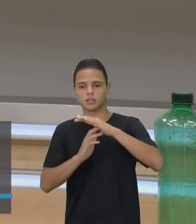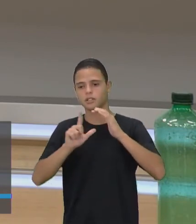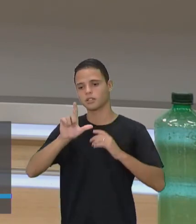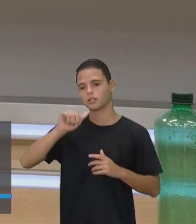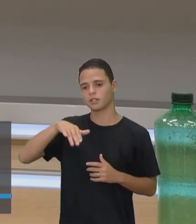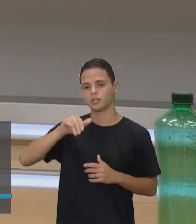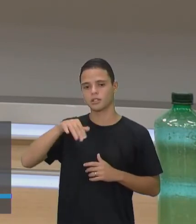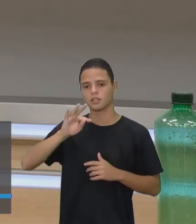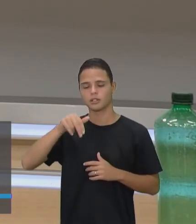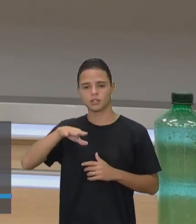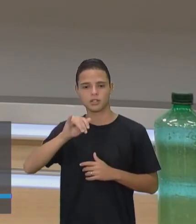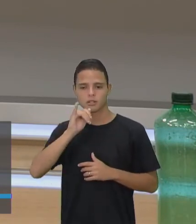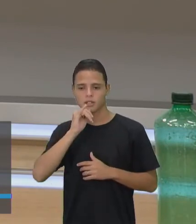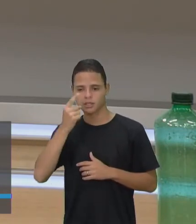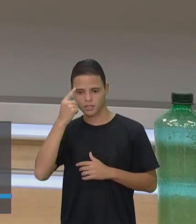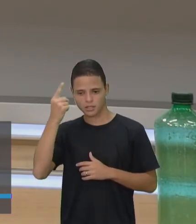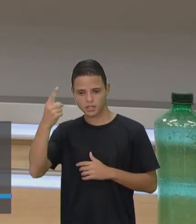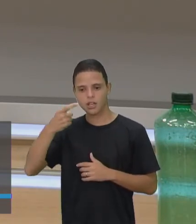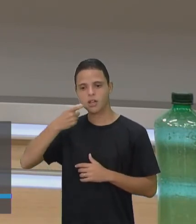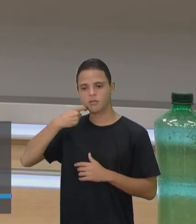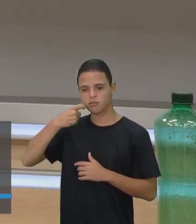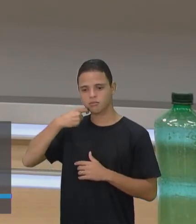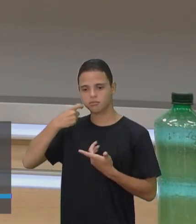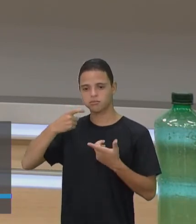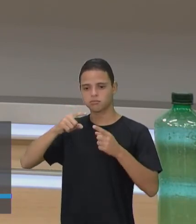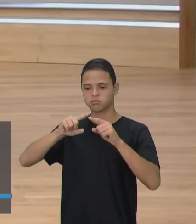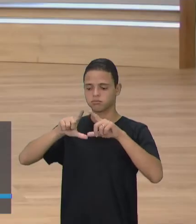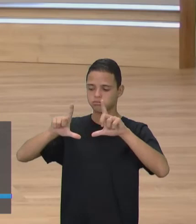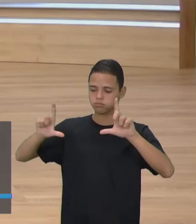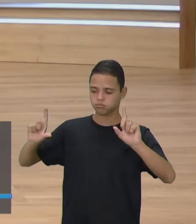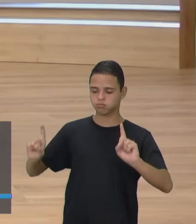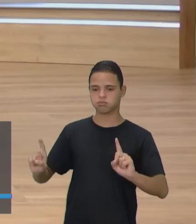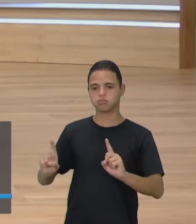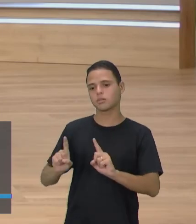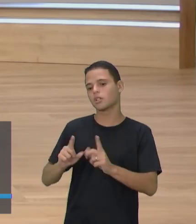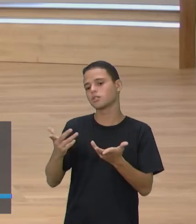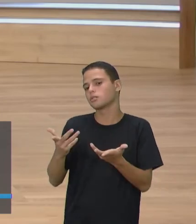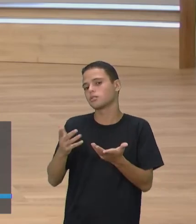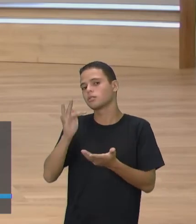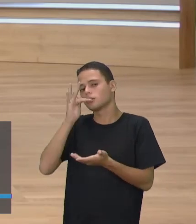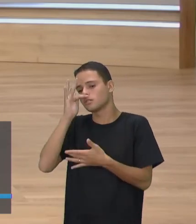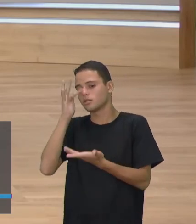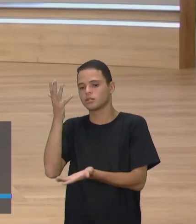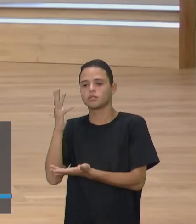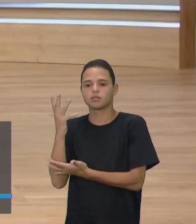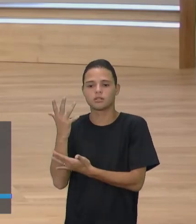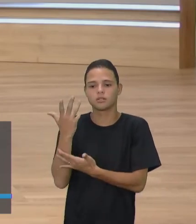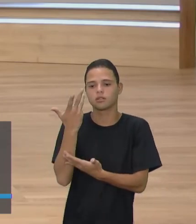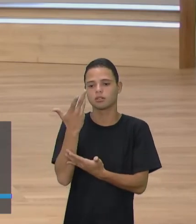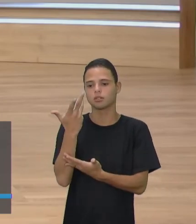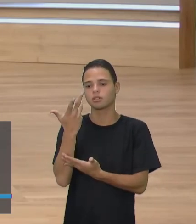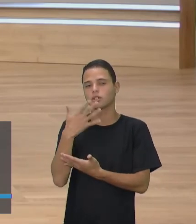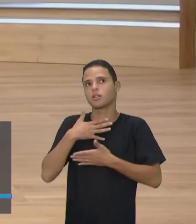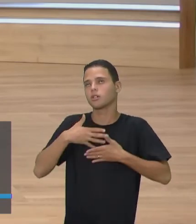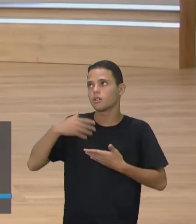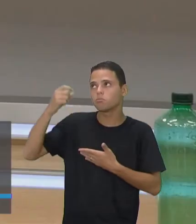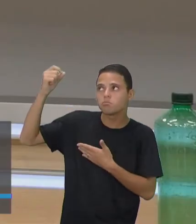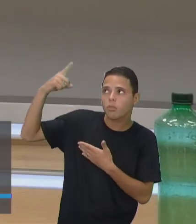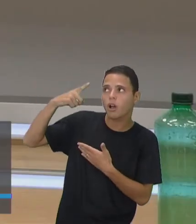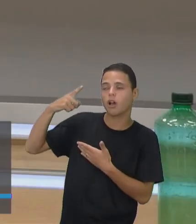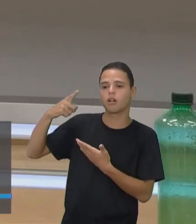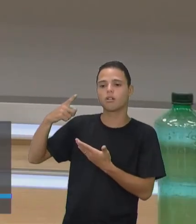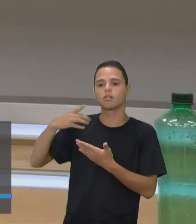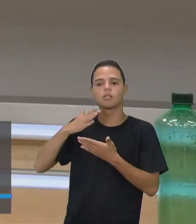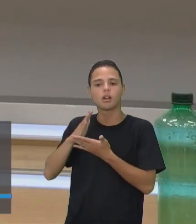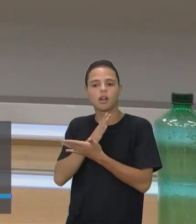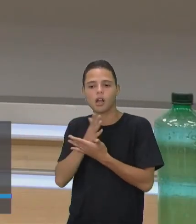exemplo, a galera do aquário, por exemplo. A galera do aquário é muito chata. Ou planta também. Tem planta que só gosta de sombra, tem planta que só gosta de sol. Tem peixe